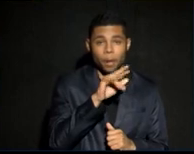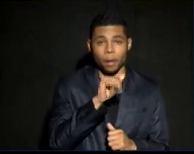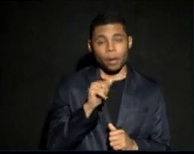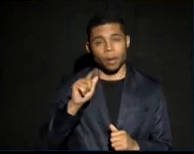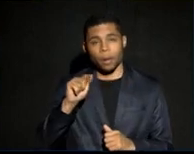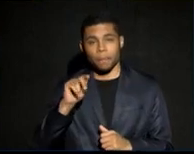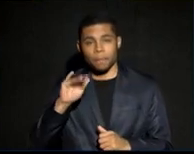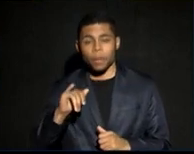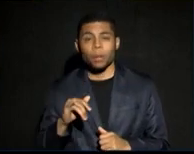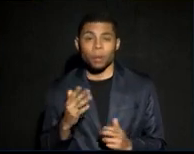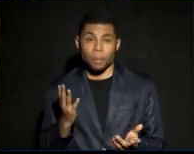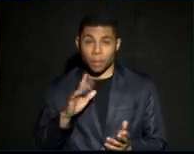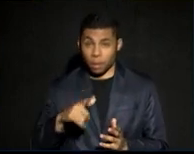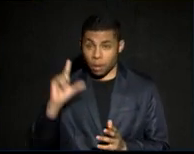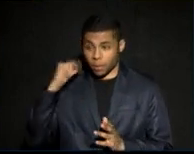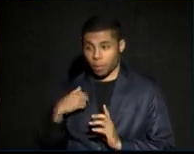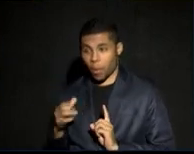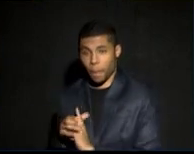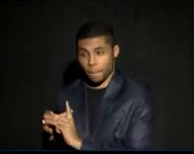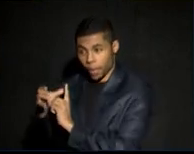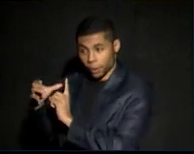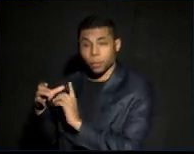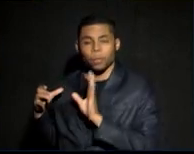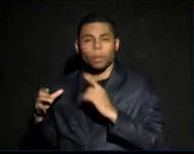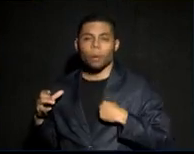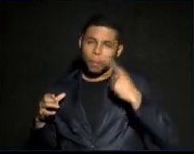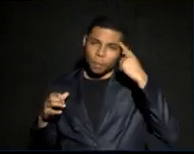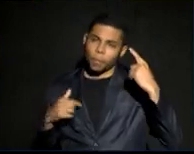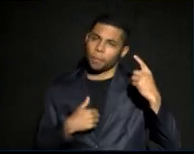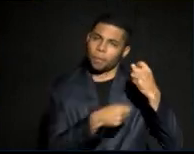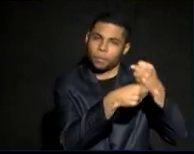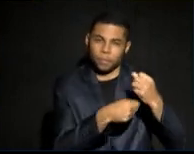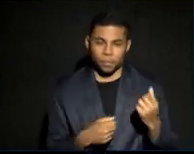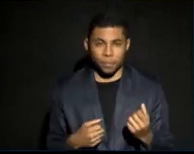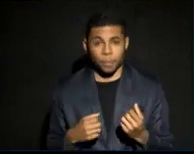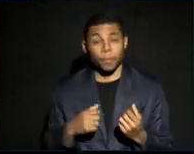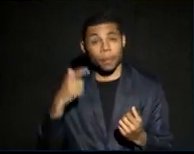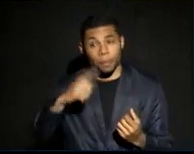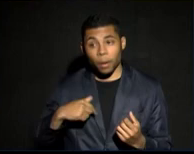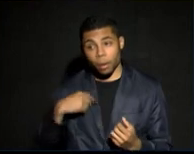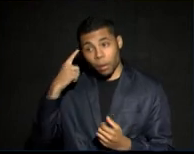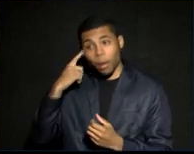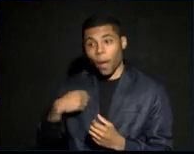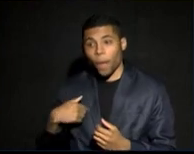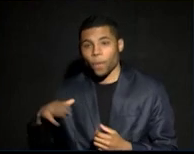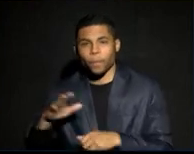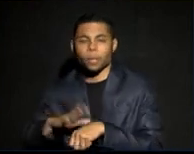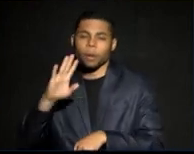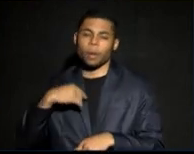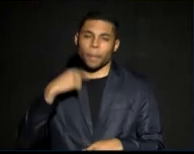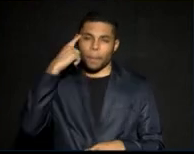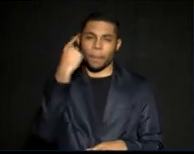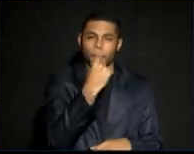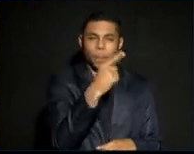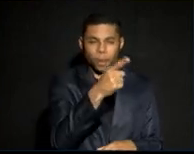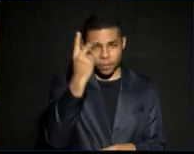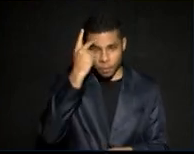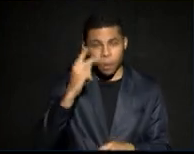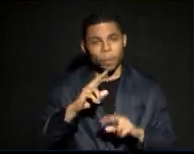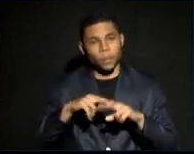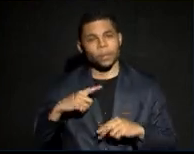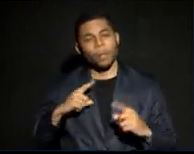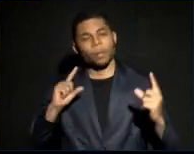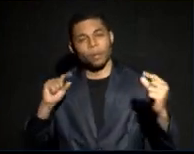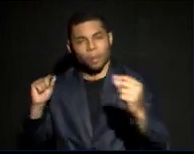mas antes do meu partido vem o meu estado antes da minha Coligação vem São Paulo e assim que eu vou me comportar e vocês vão ver em